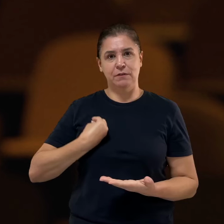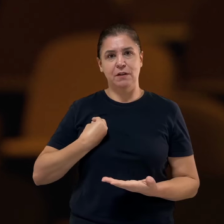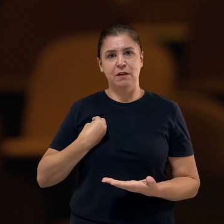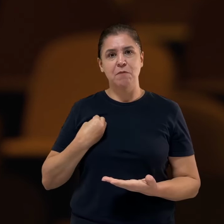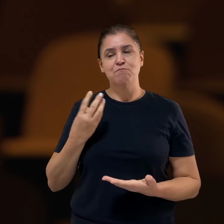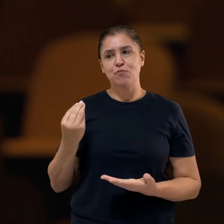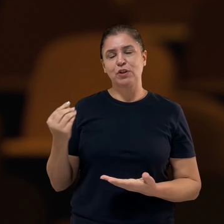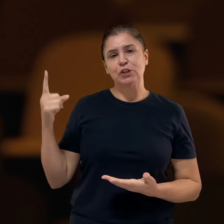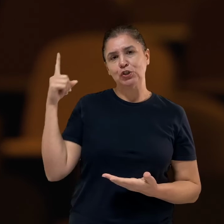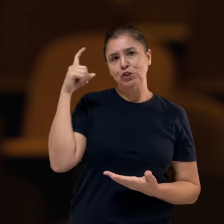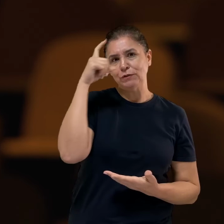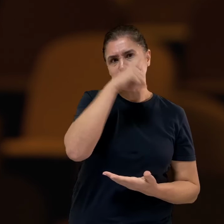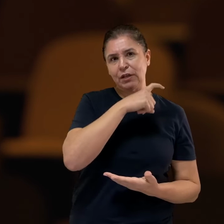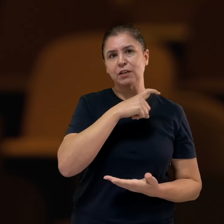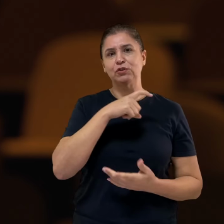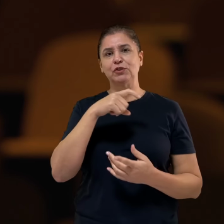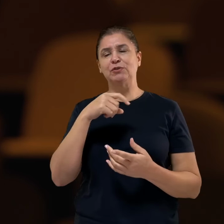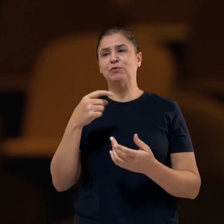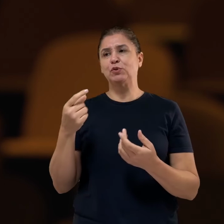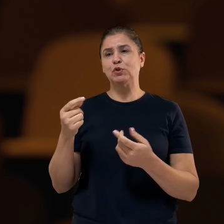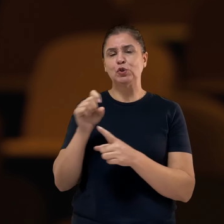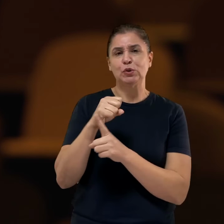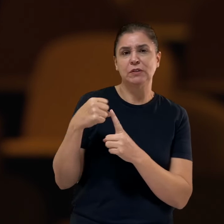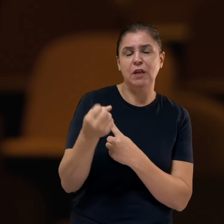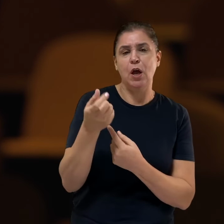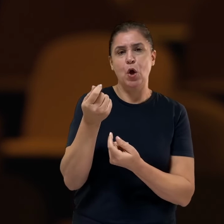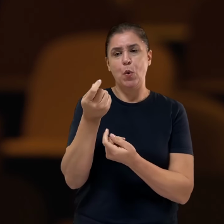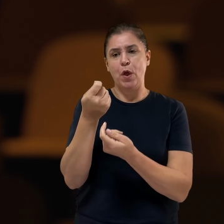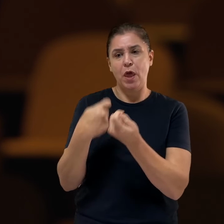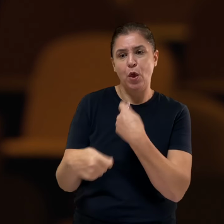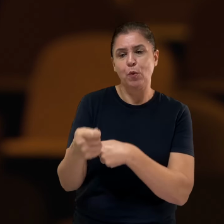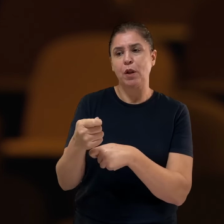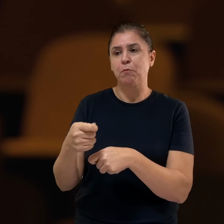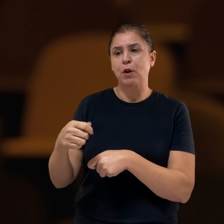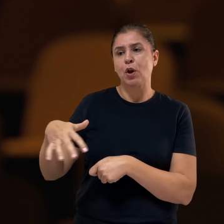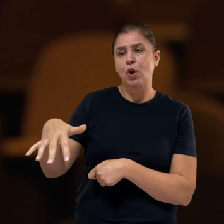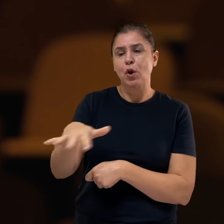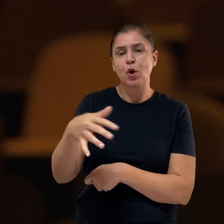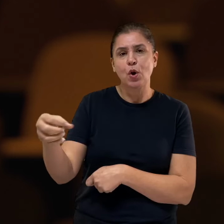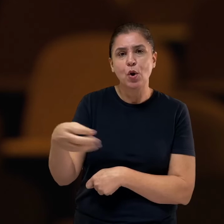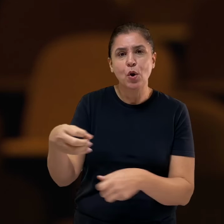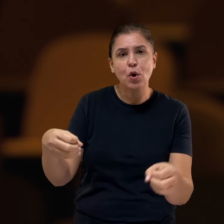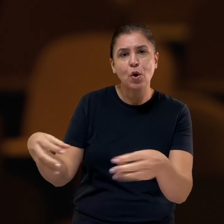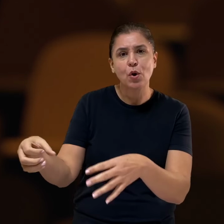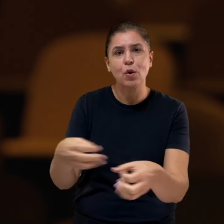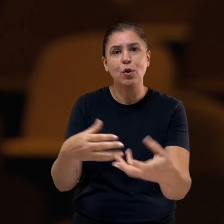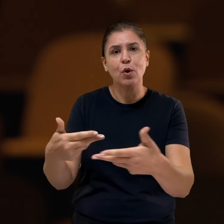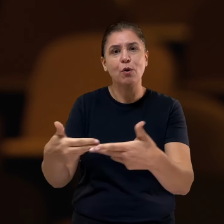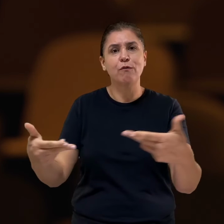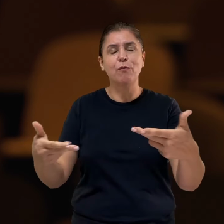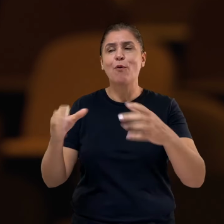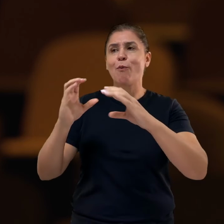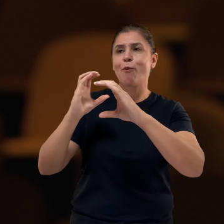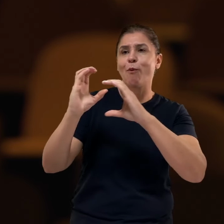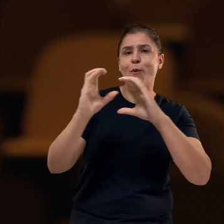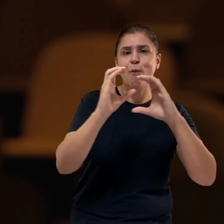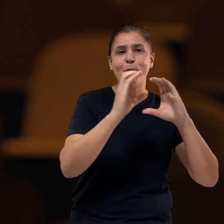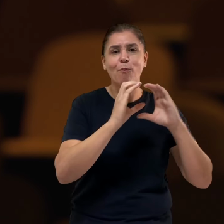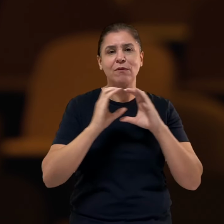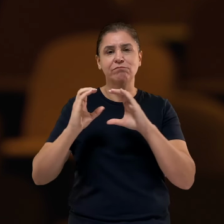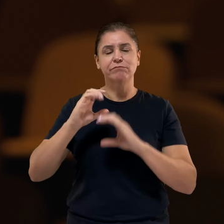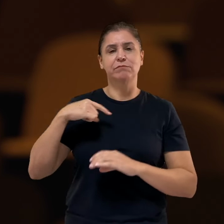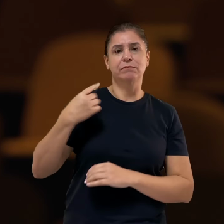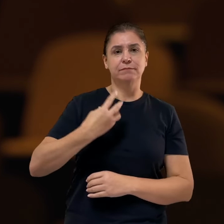tantas dificuldades socioeconômicas, enfim, novas ambiências, novos processos de comunicação